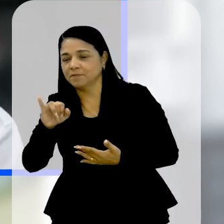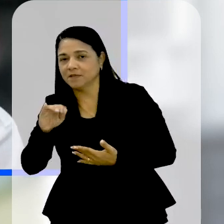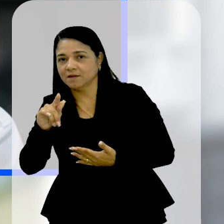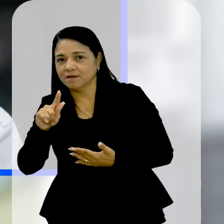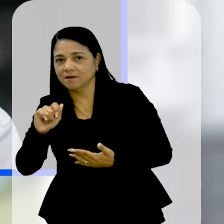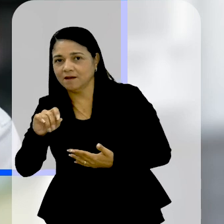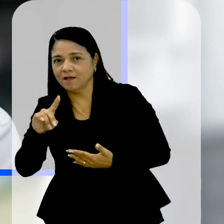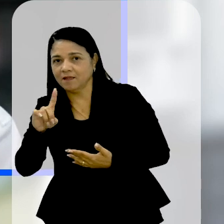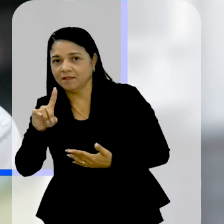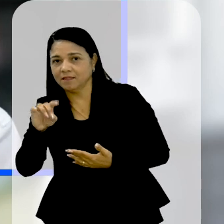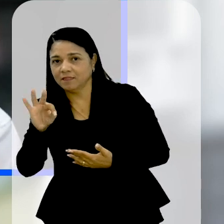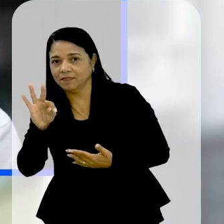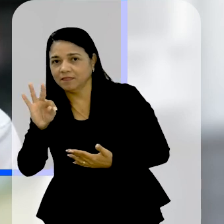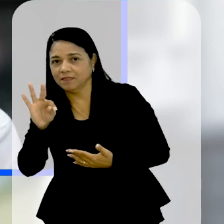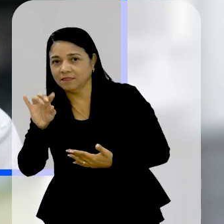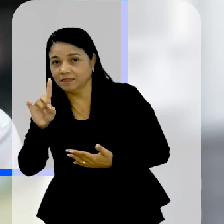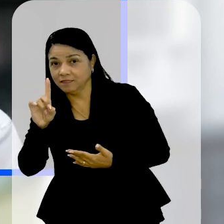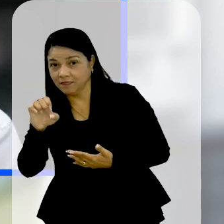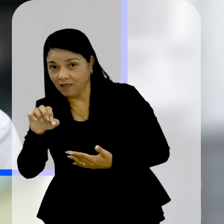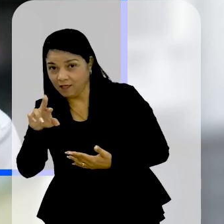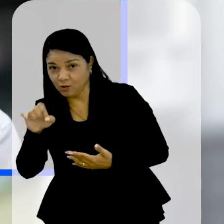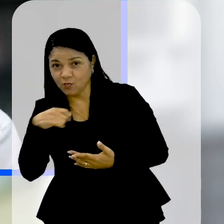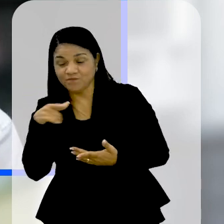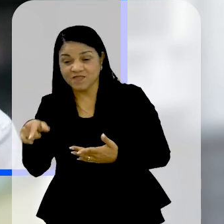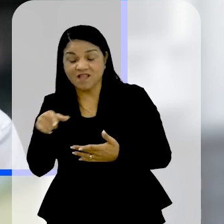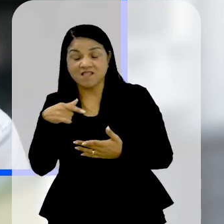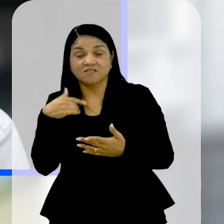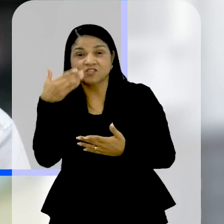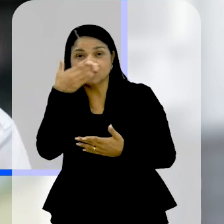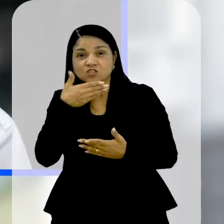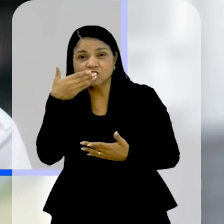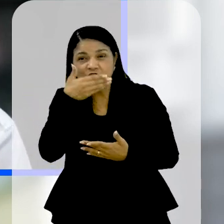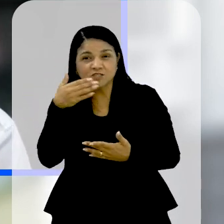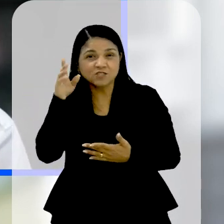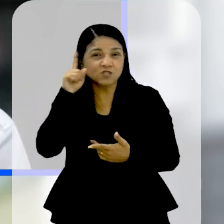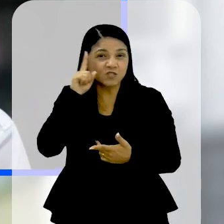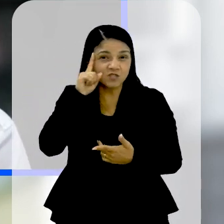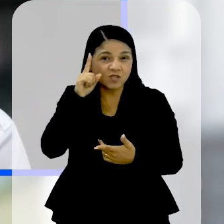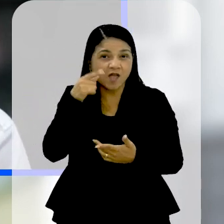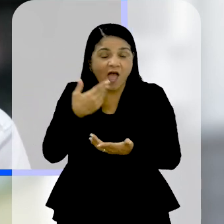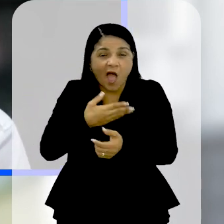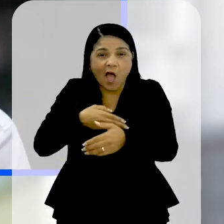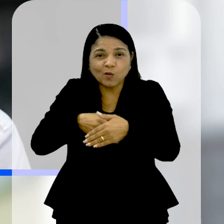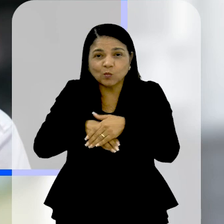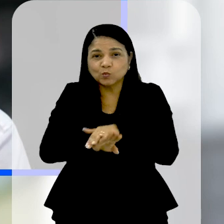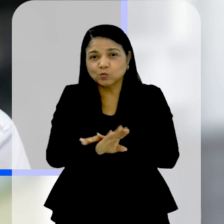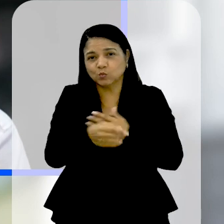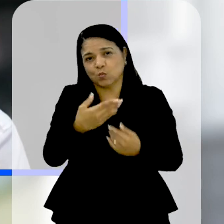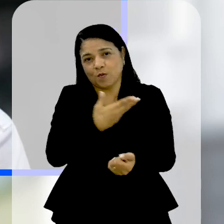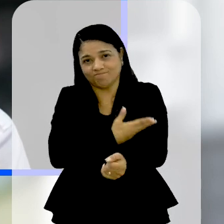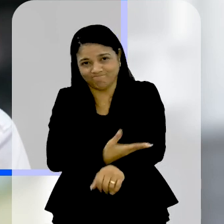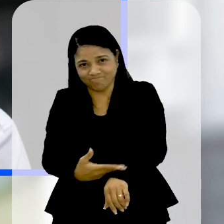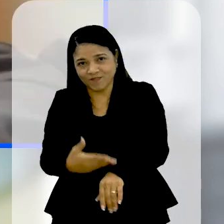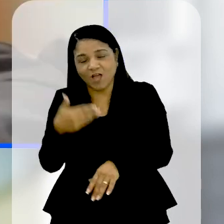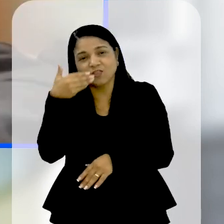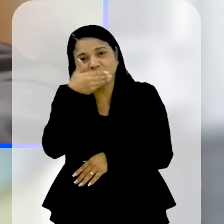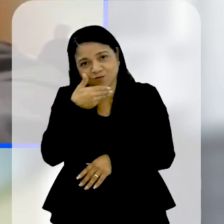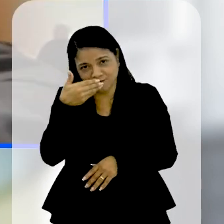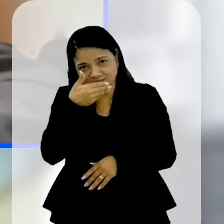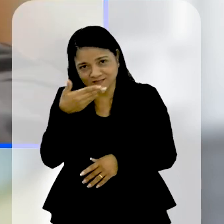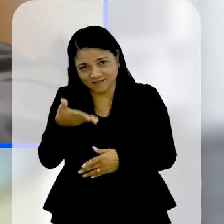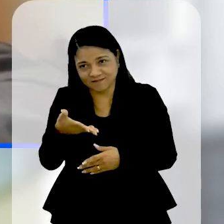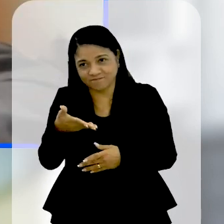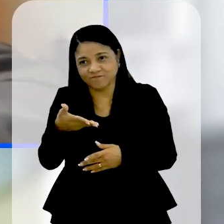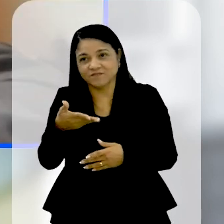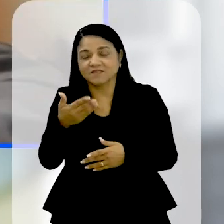açúcar. Esse paladar da criança fica acostumado com aquele padrão, busca naturalmente alimentos doces. E